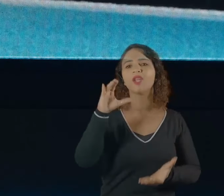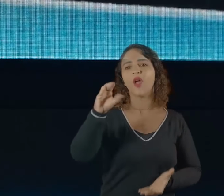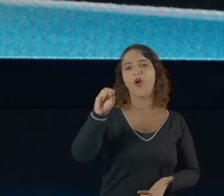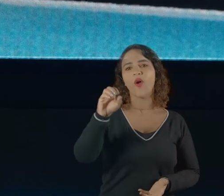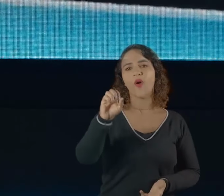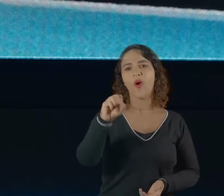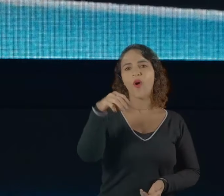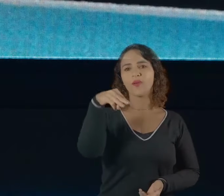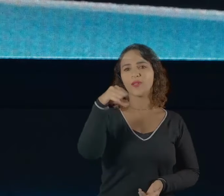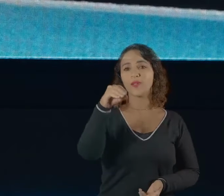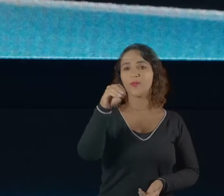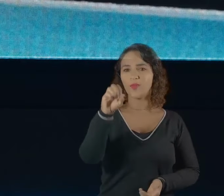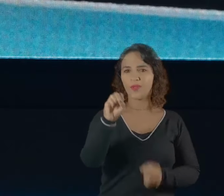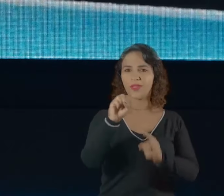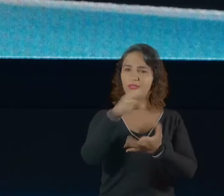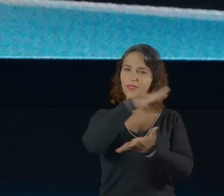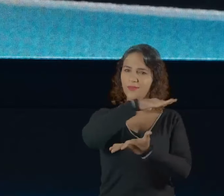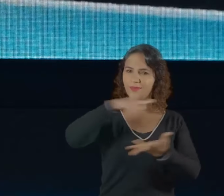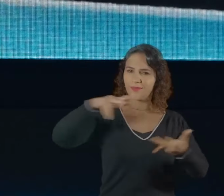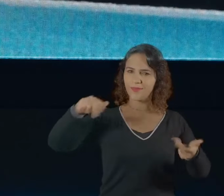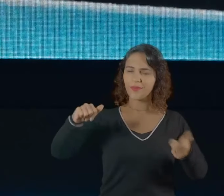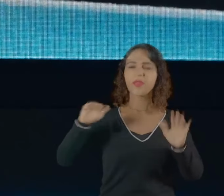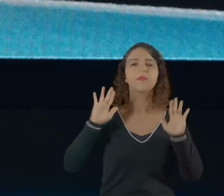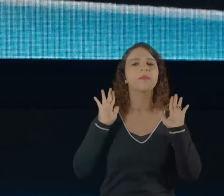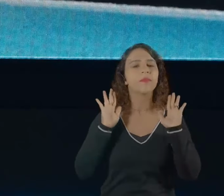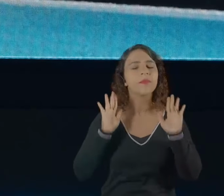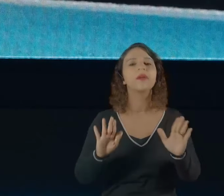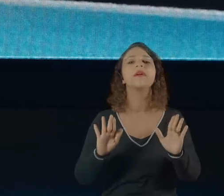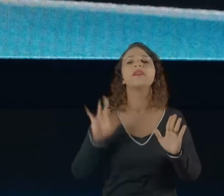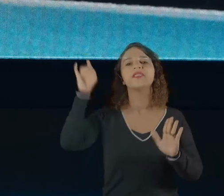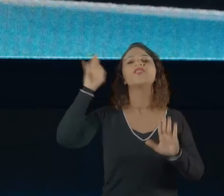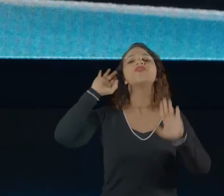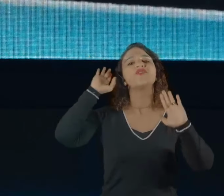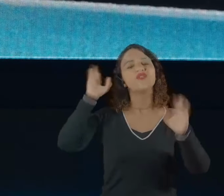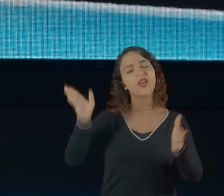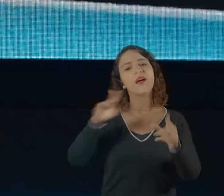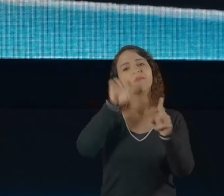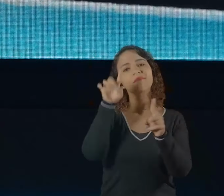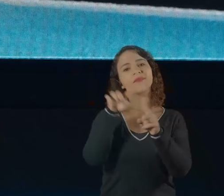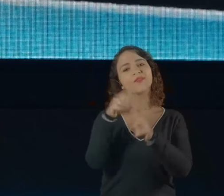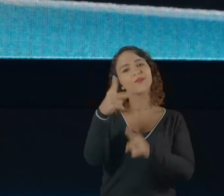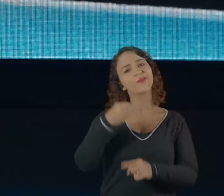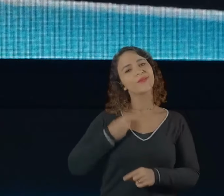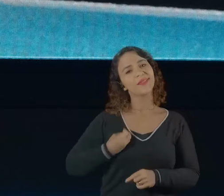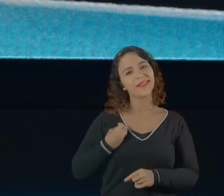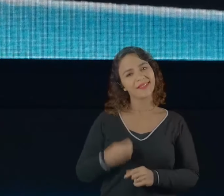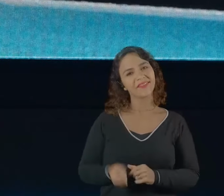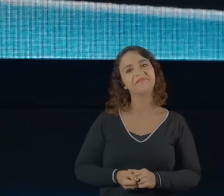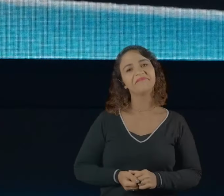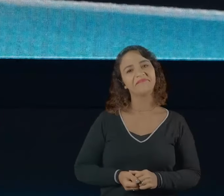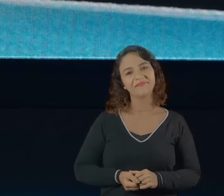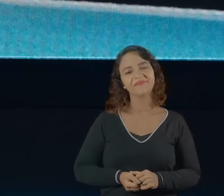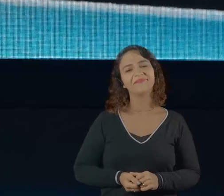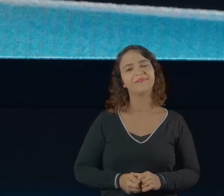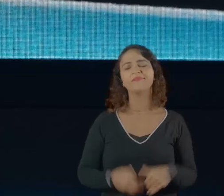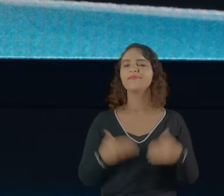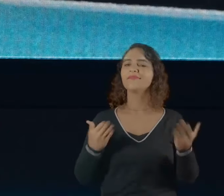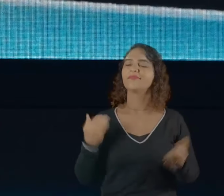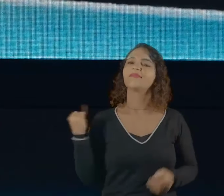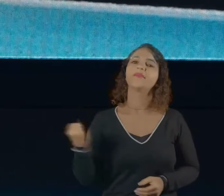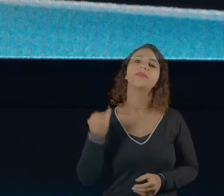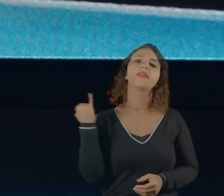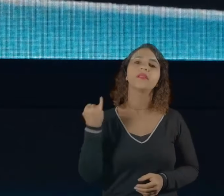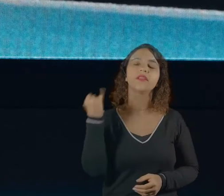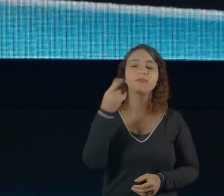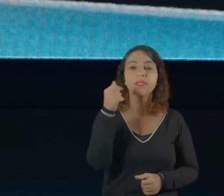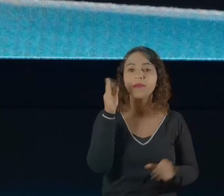universo, Deus já tinha um chamado e um propósito para a sua vida. Então, é muito importante que